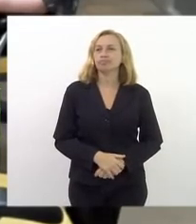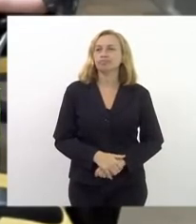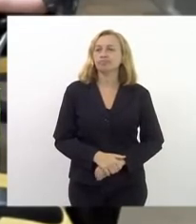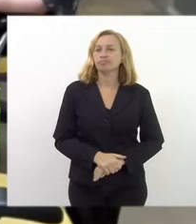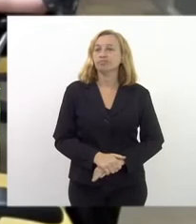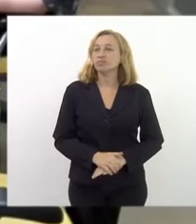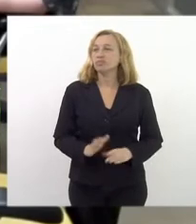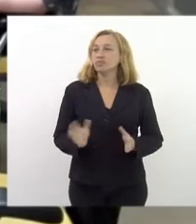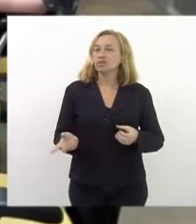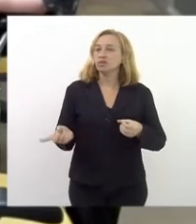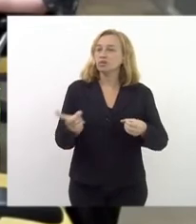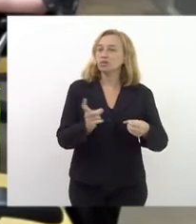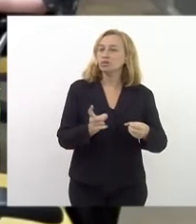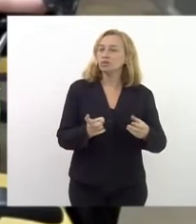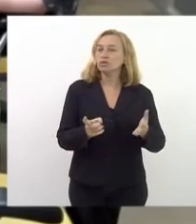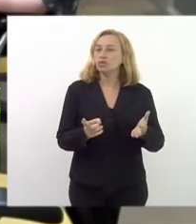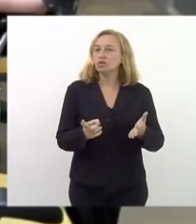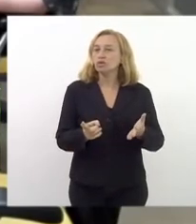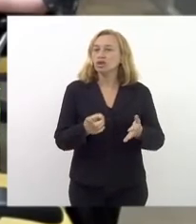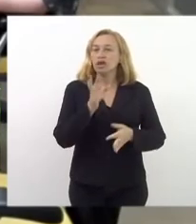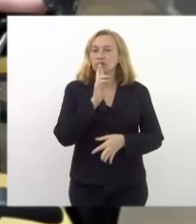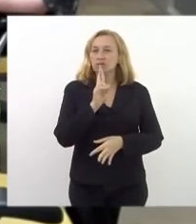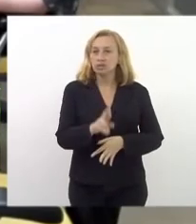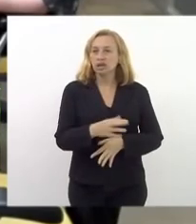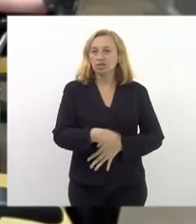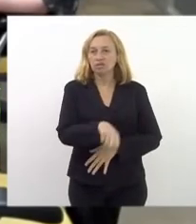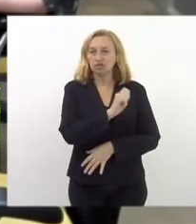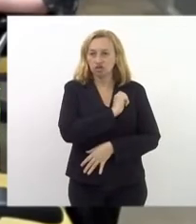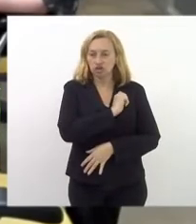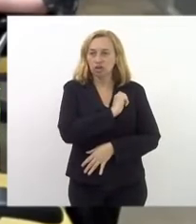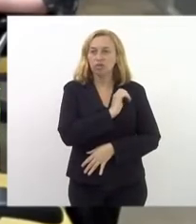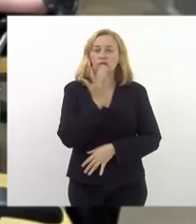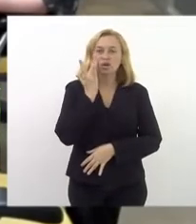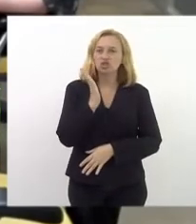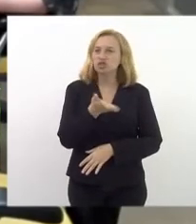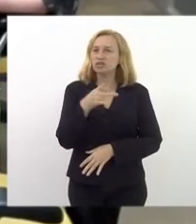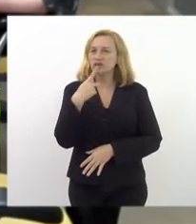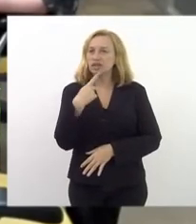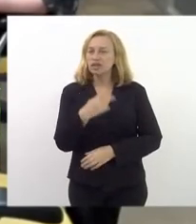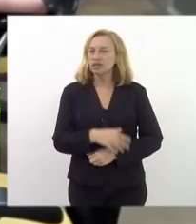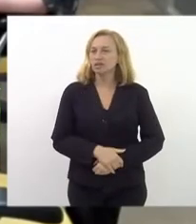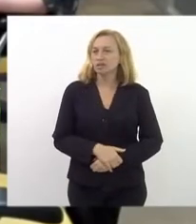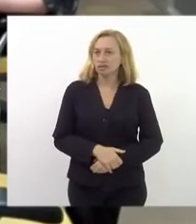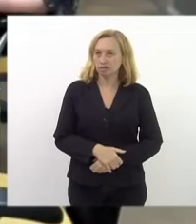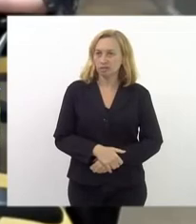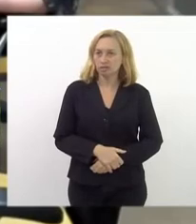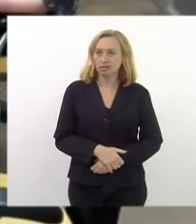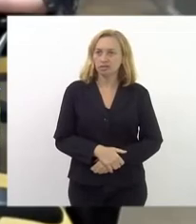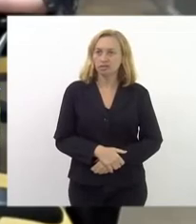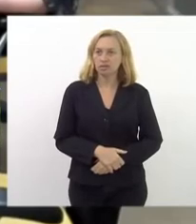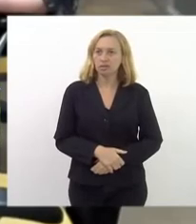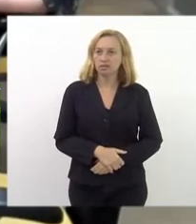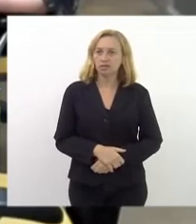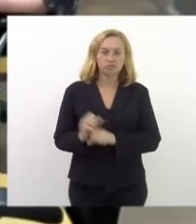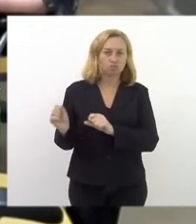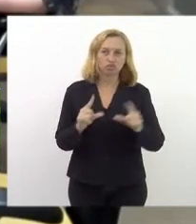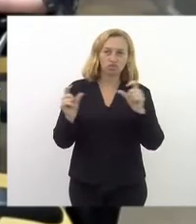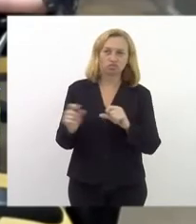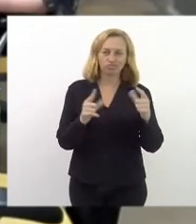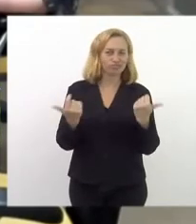Agora vamos para os resultados fiscais. Eu acho que eu parei aqui atrás, não estou passando assim. Eu não preciso nem passar isso aqui,